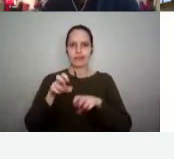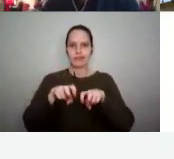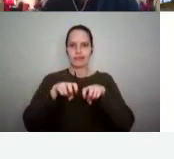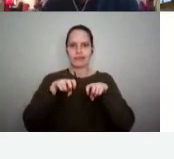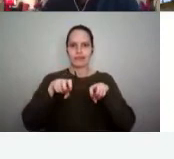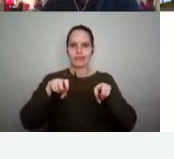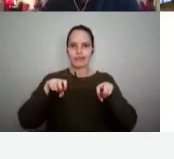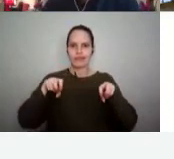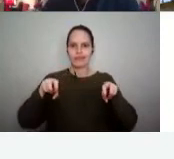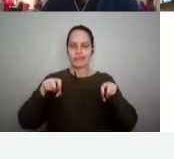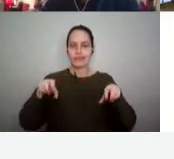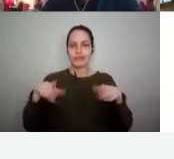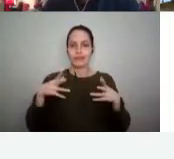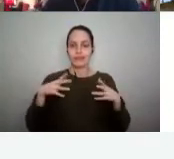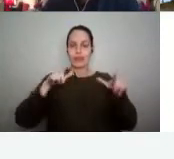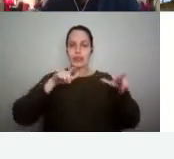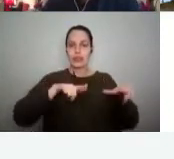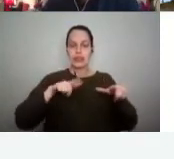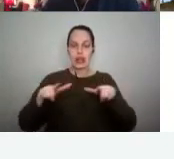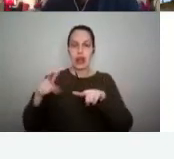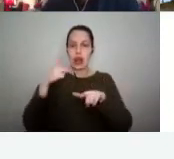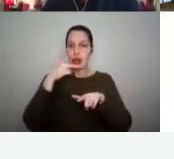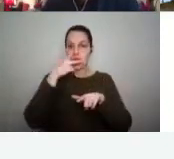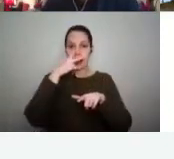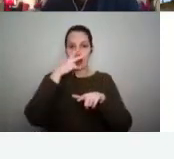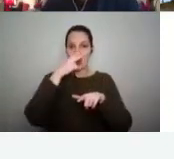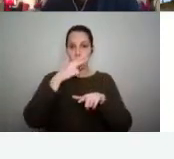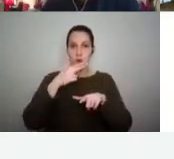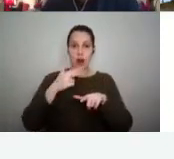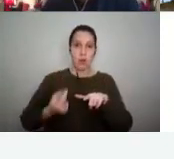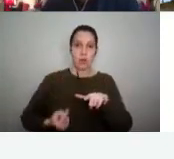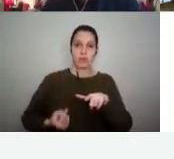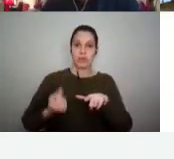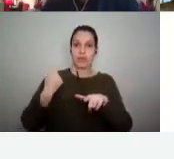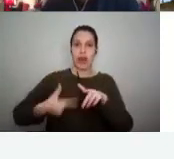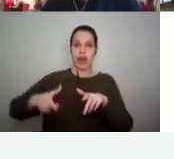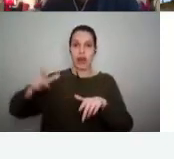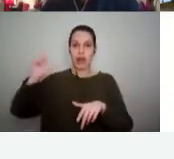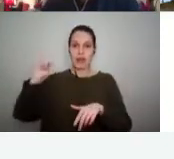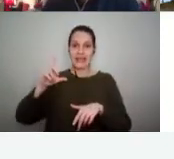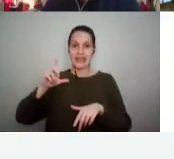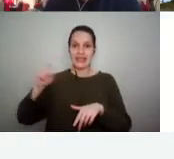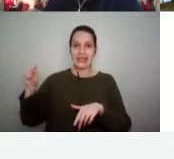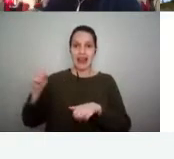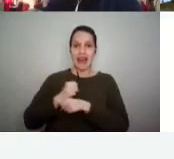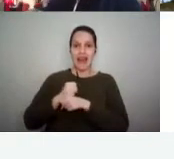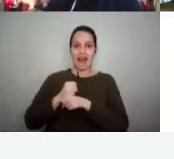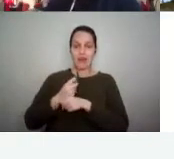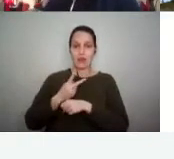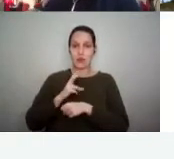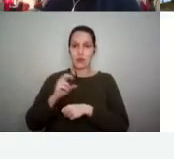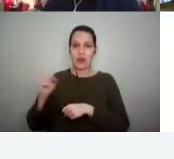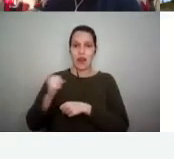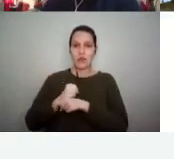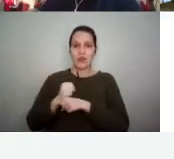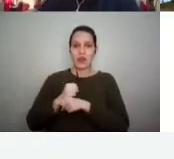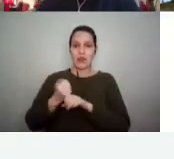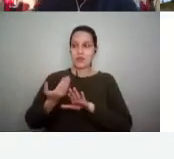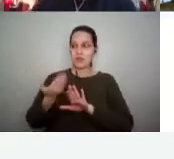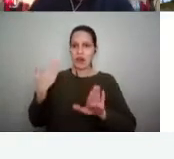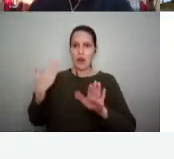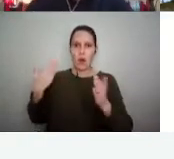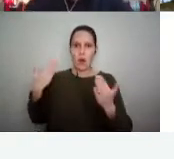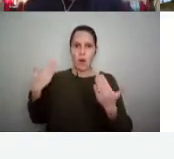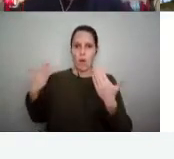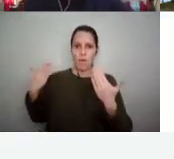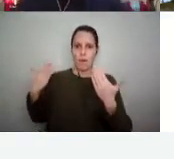iguais às que eram se tinha há 100, há 200 anos atrás, né? Muda-se um pouco a estética das cadeiras, mas os formatos são